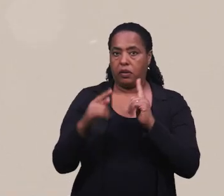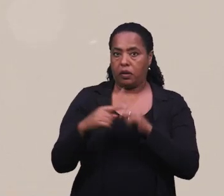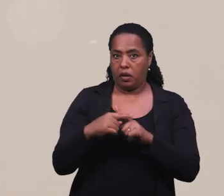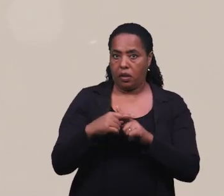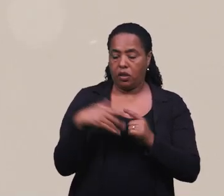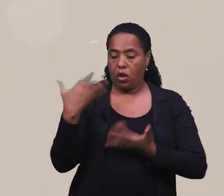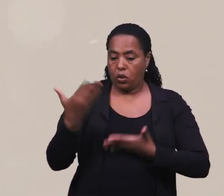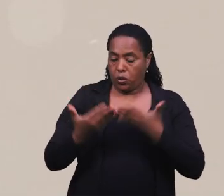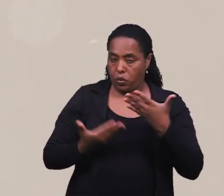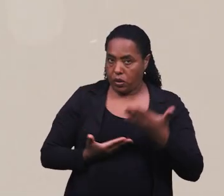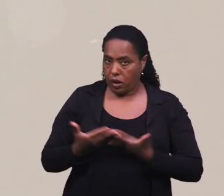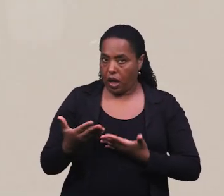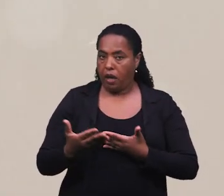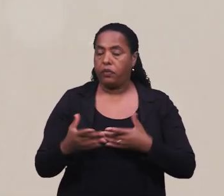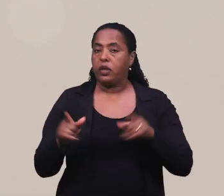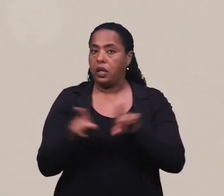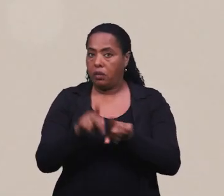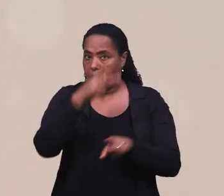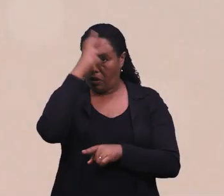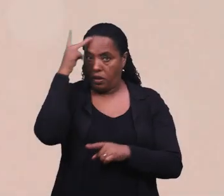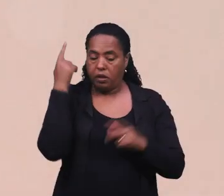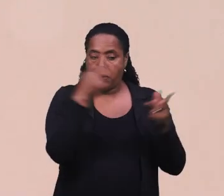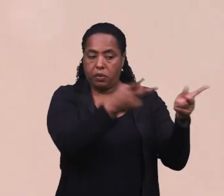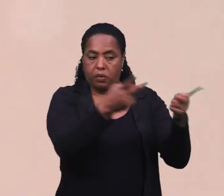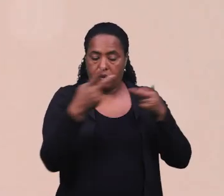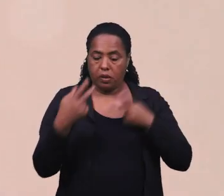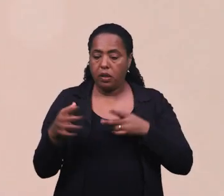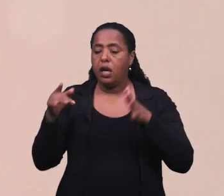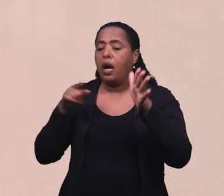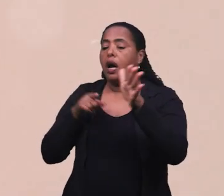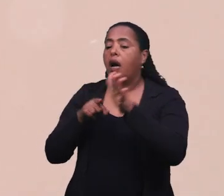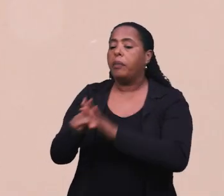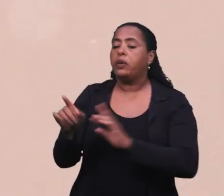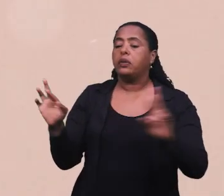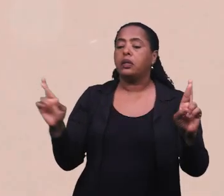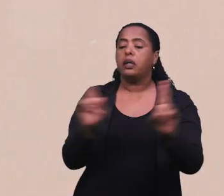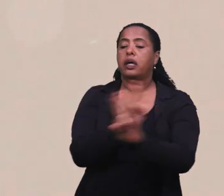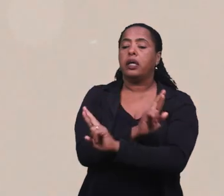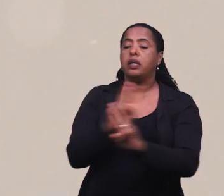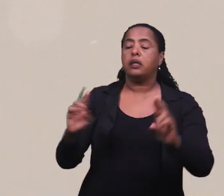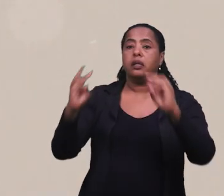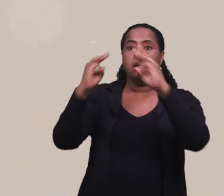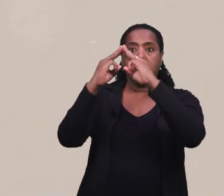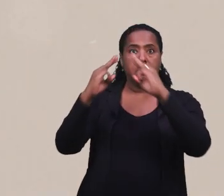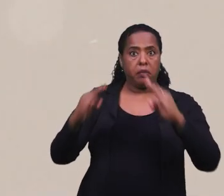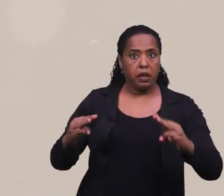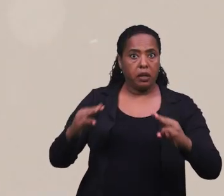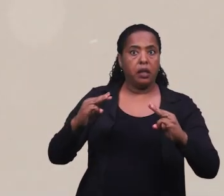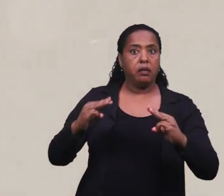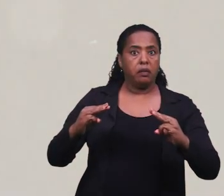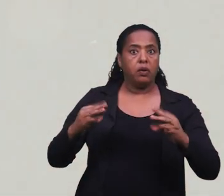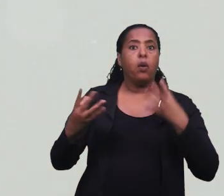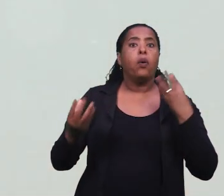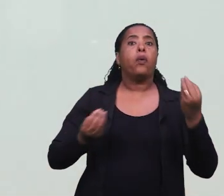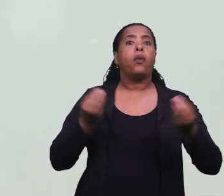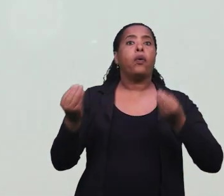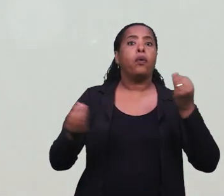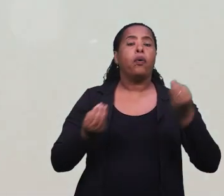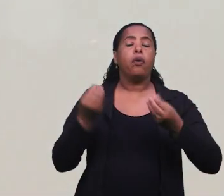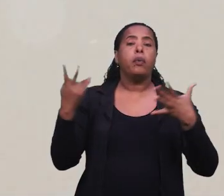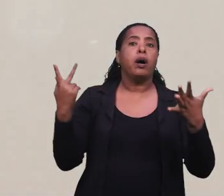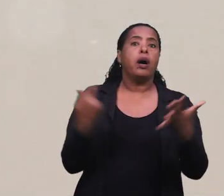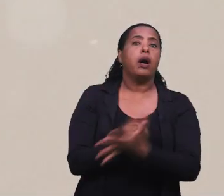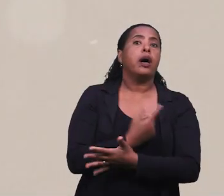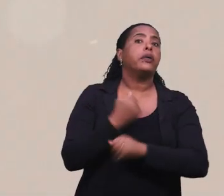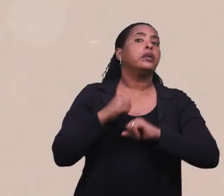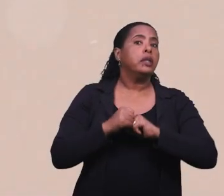vai se alimentar? Onde ele vai dormir? Como será acessível às aulas? O lugar que ele está sentado, ele consegue ver o que está